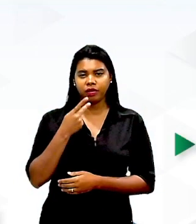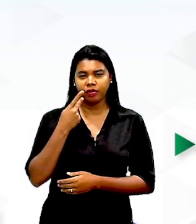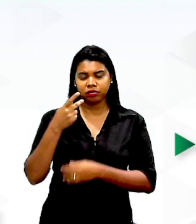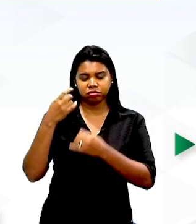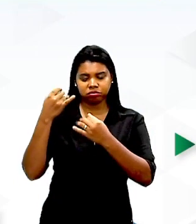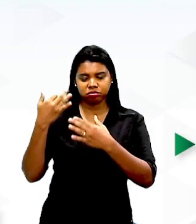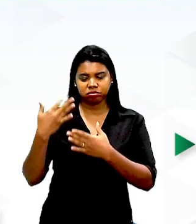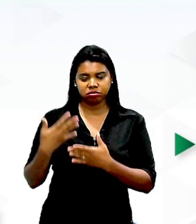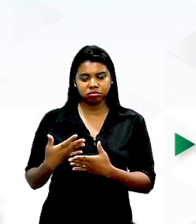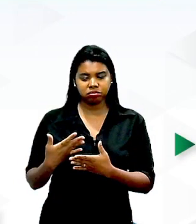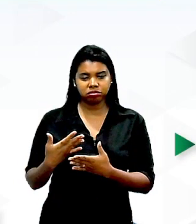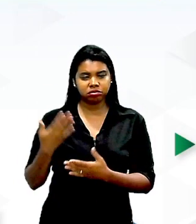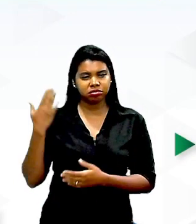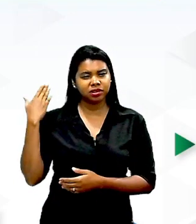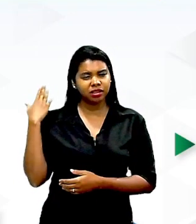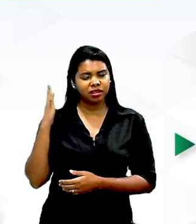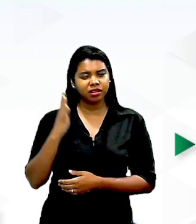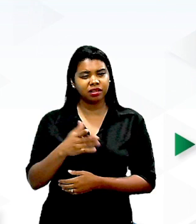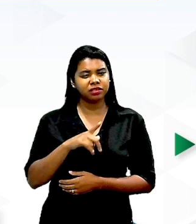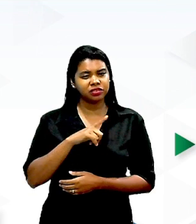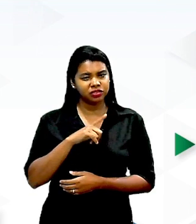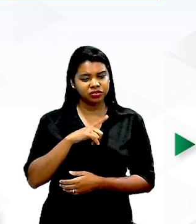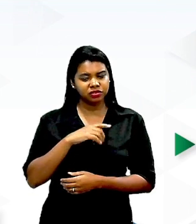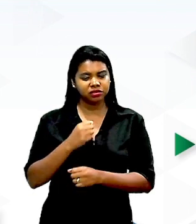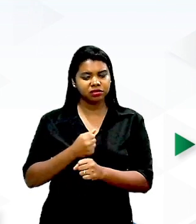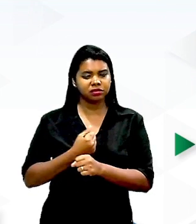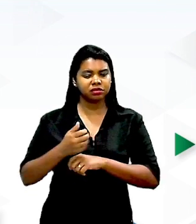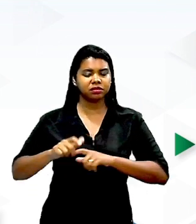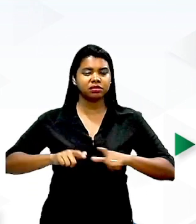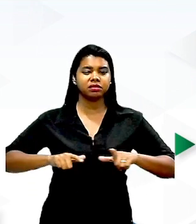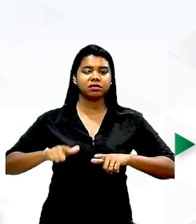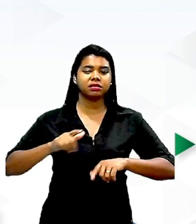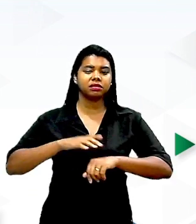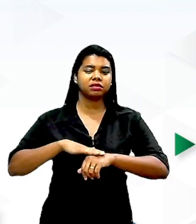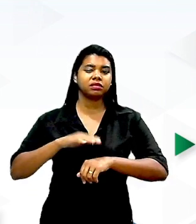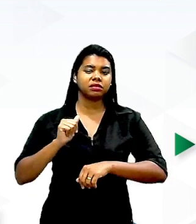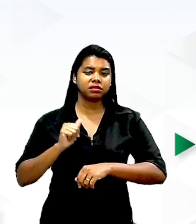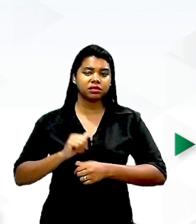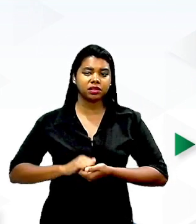naquela época existia uns funcionários que hoje nós chamamos de